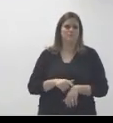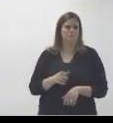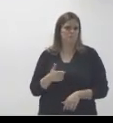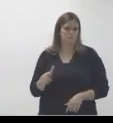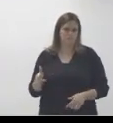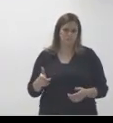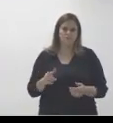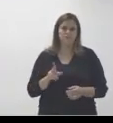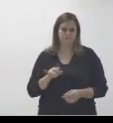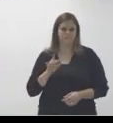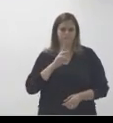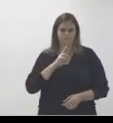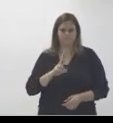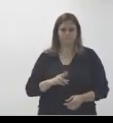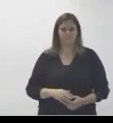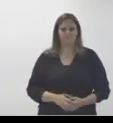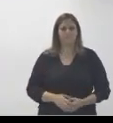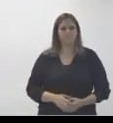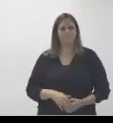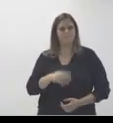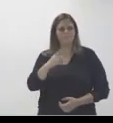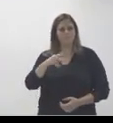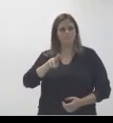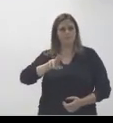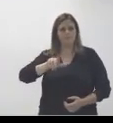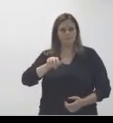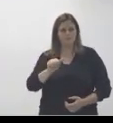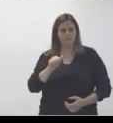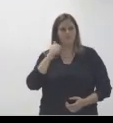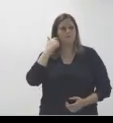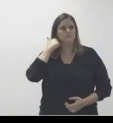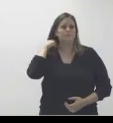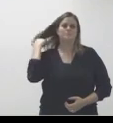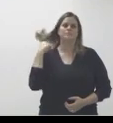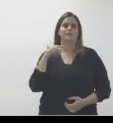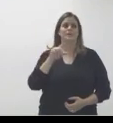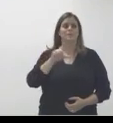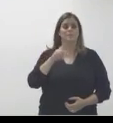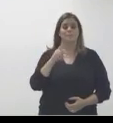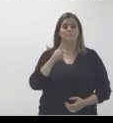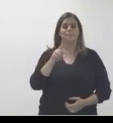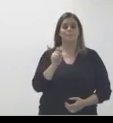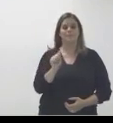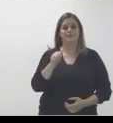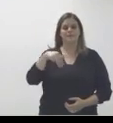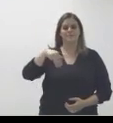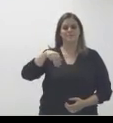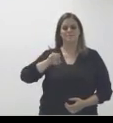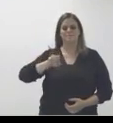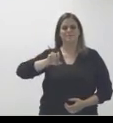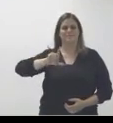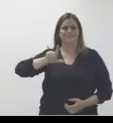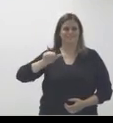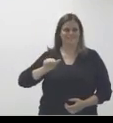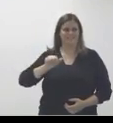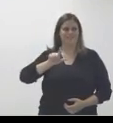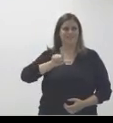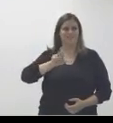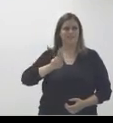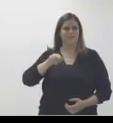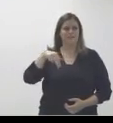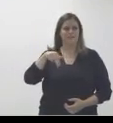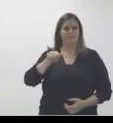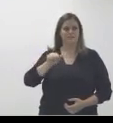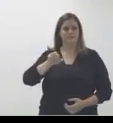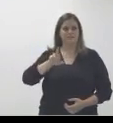debate é paula lunardelli e pelo youtube desculpe desculpe querida tem